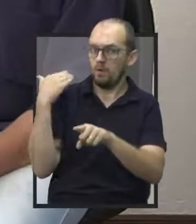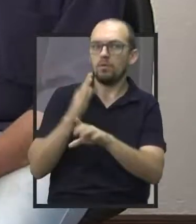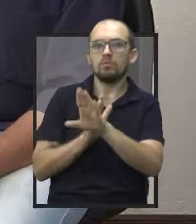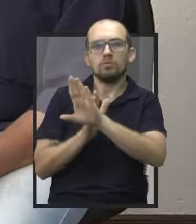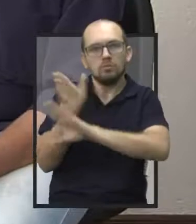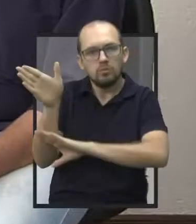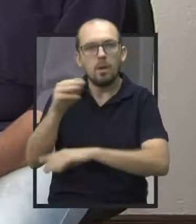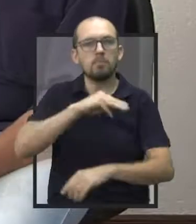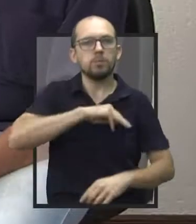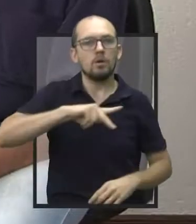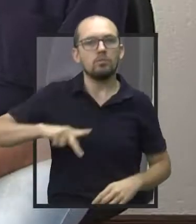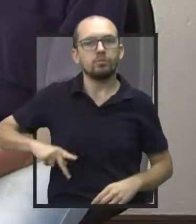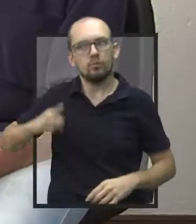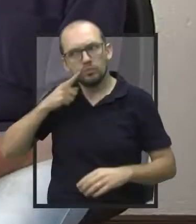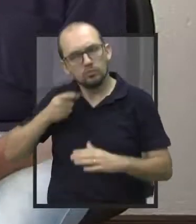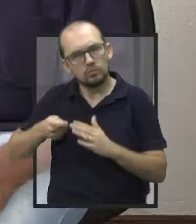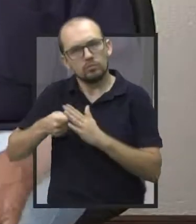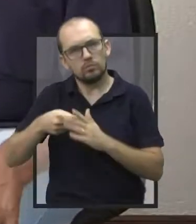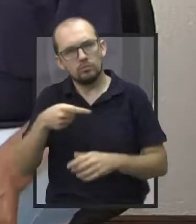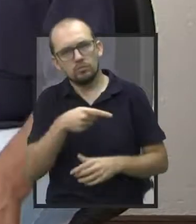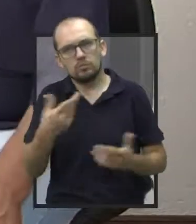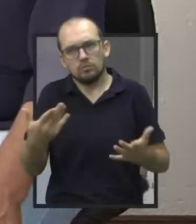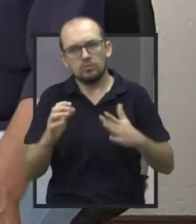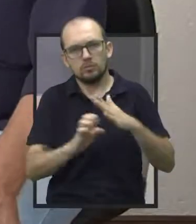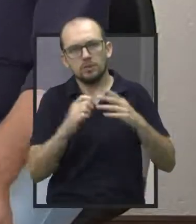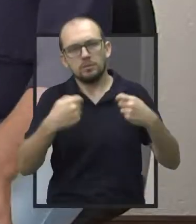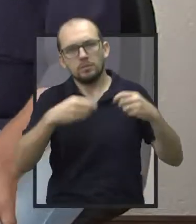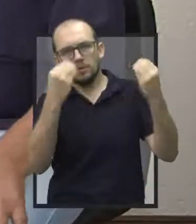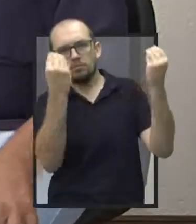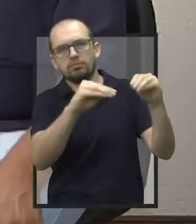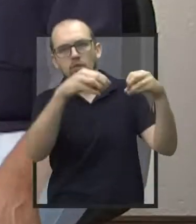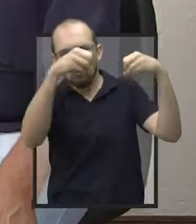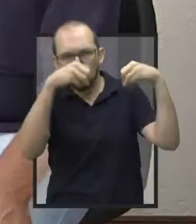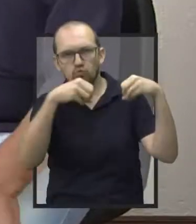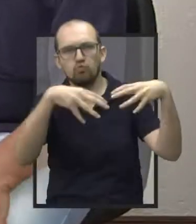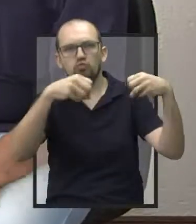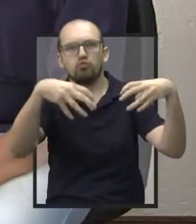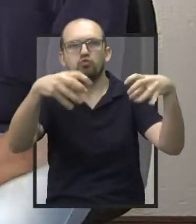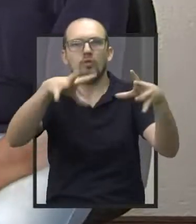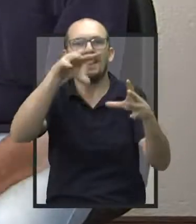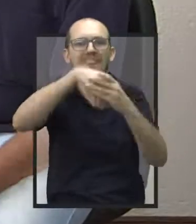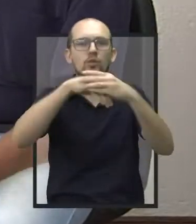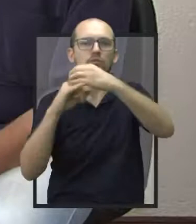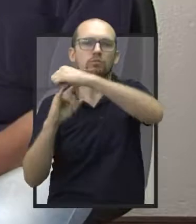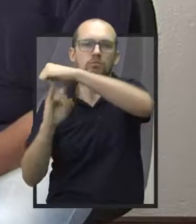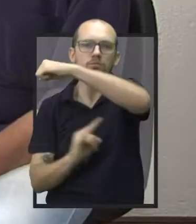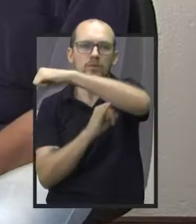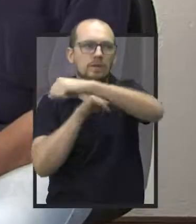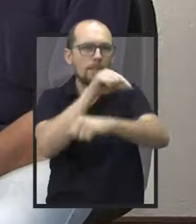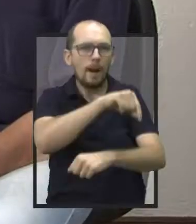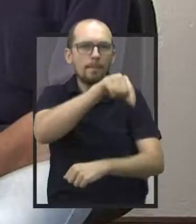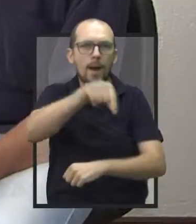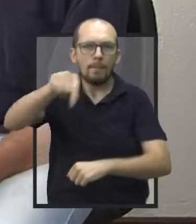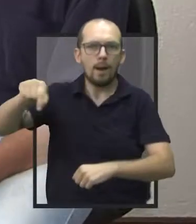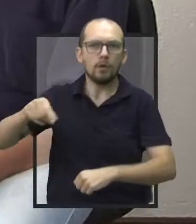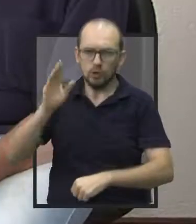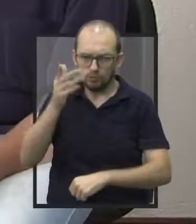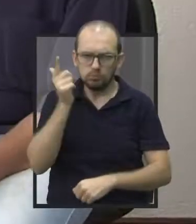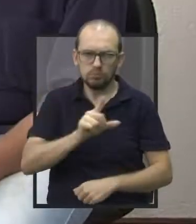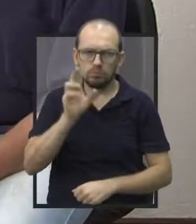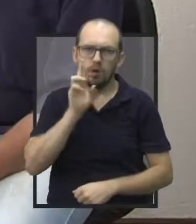na rodovia do contorno né que imagina toda toda a nossa cidade chão inclusive já recebeu uma resposta